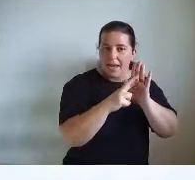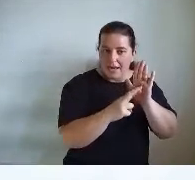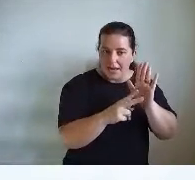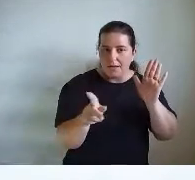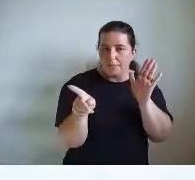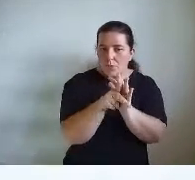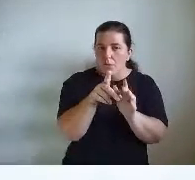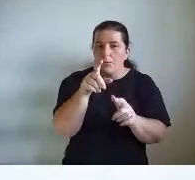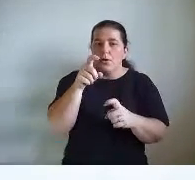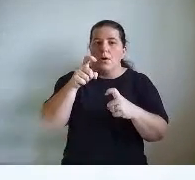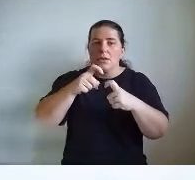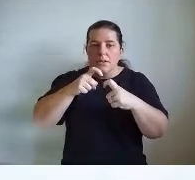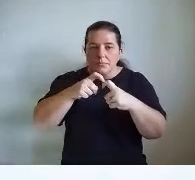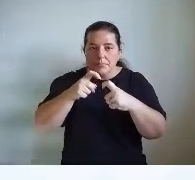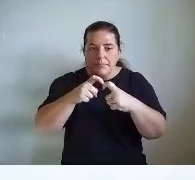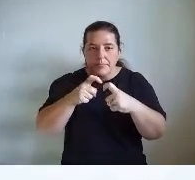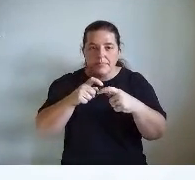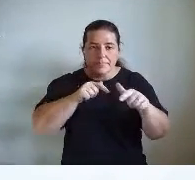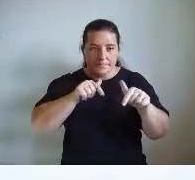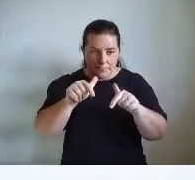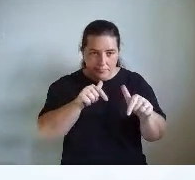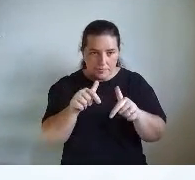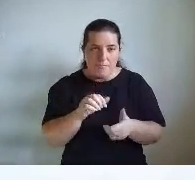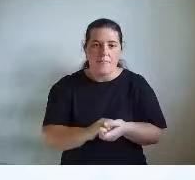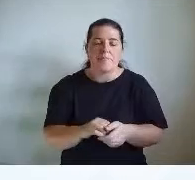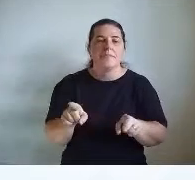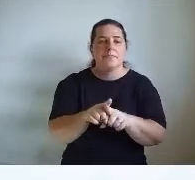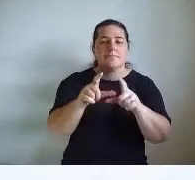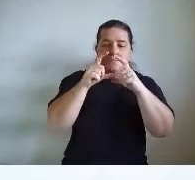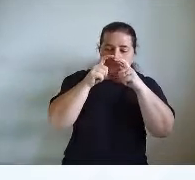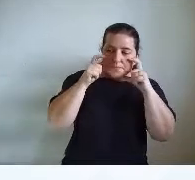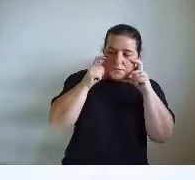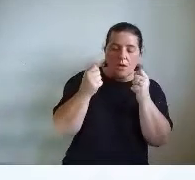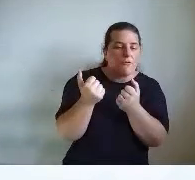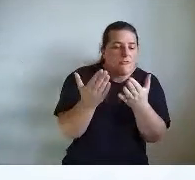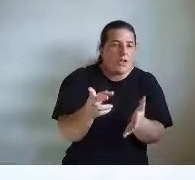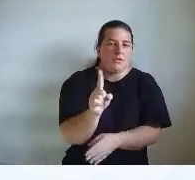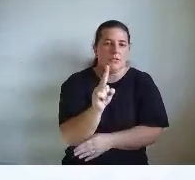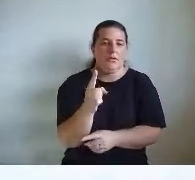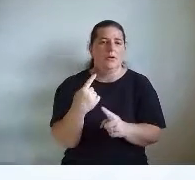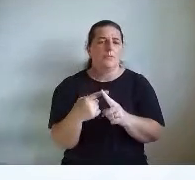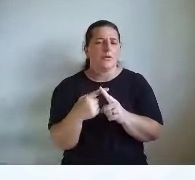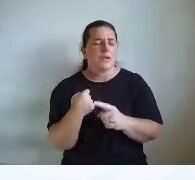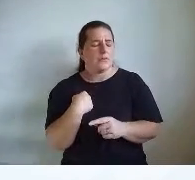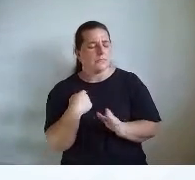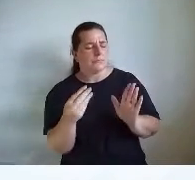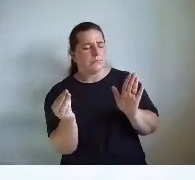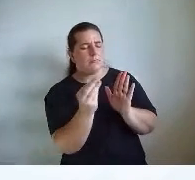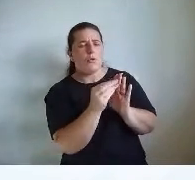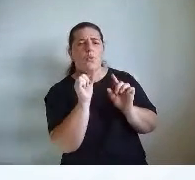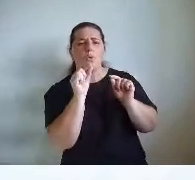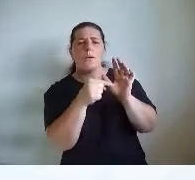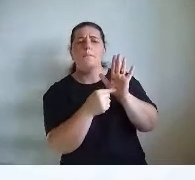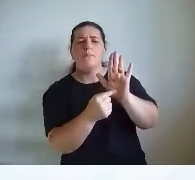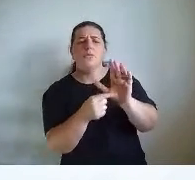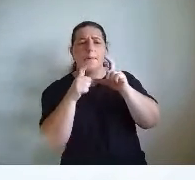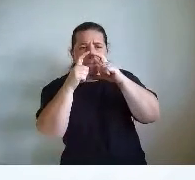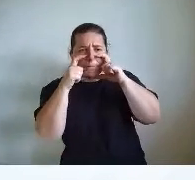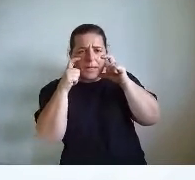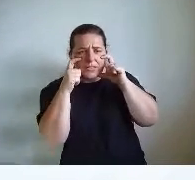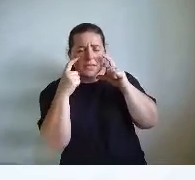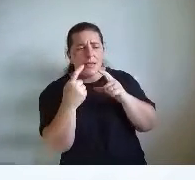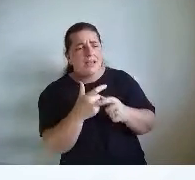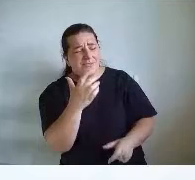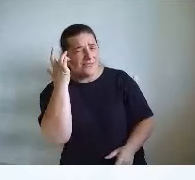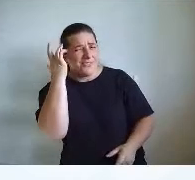não têm sido oferecidas. Eu coloco assim a máscara porque é uma coisa fácil das pessoas se aperceberem, né? Sim.